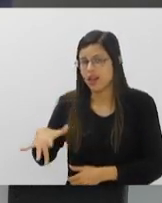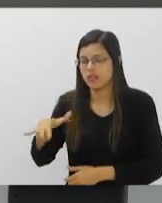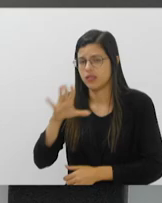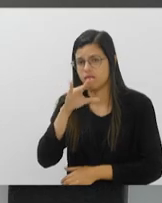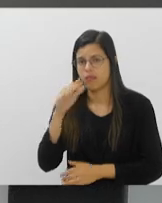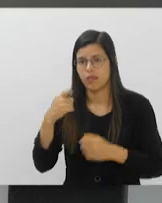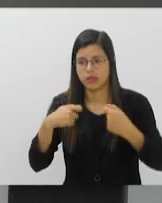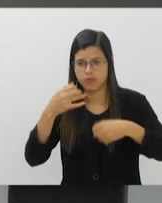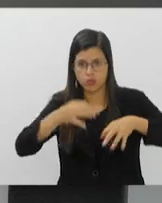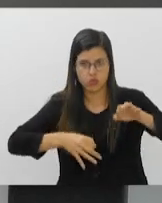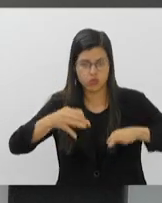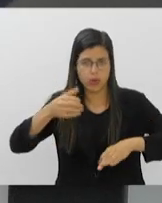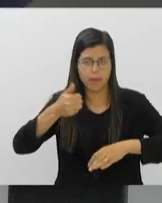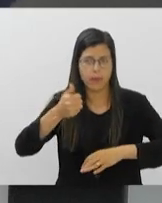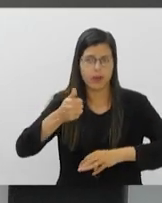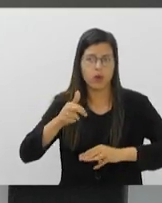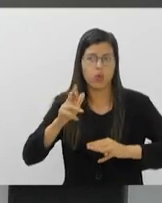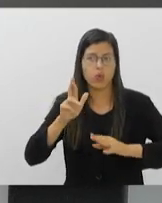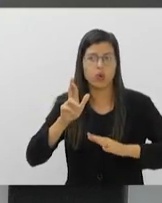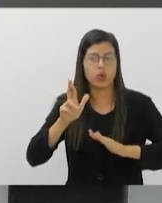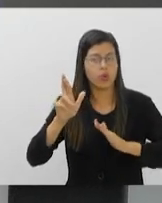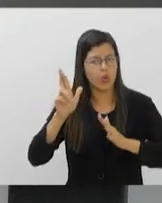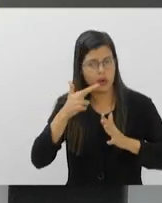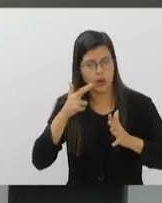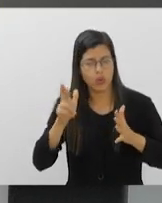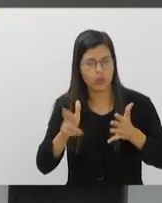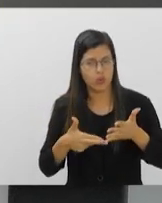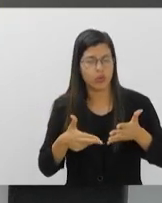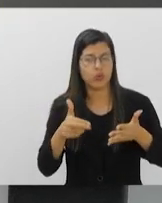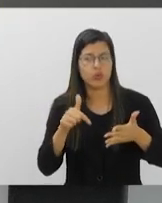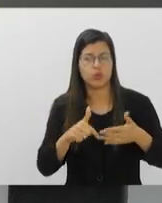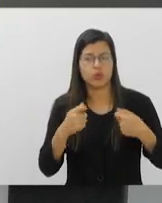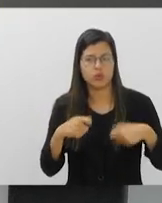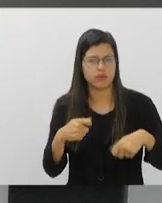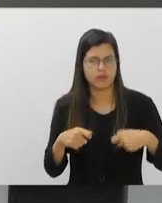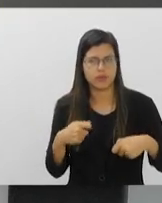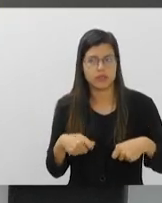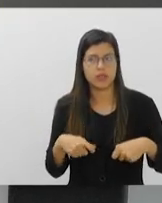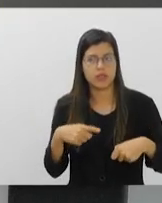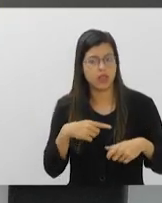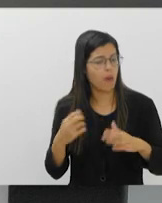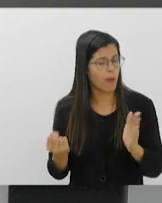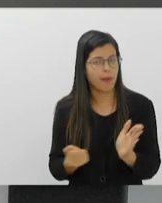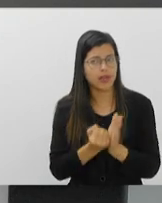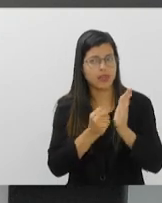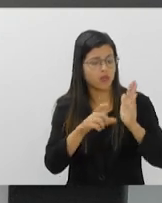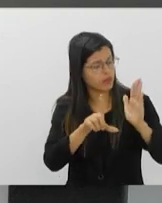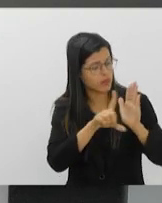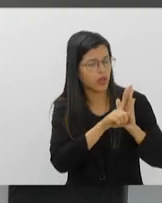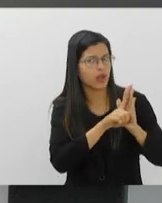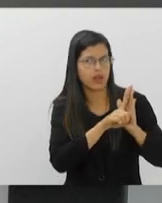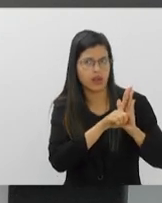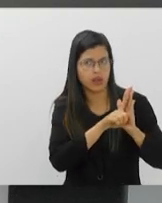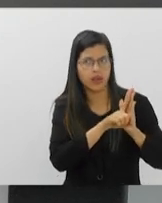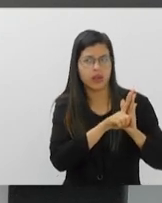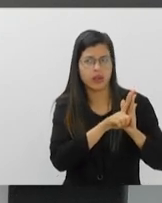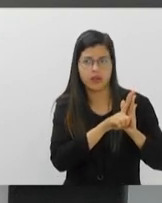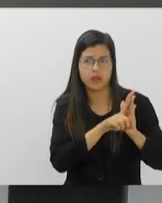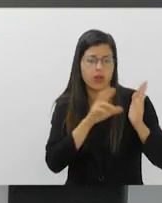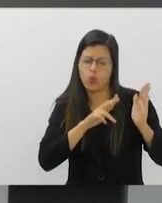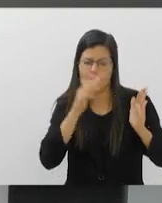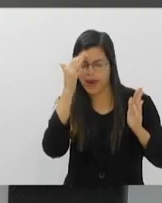o recurso em todos os tribunais ele tem que ter uma marcação própria para ser julgado primeiro isso tá na lei isso tá em provimento isso não é